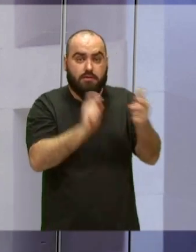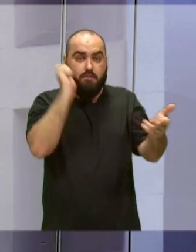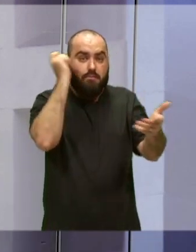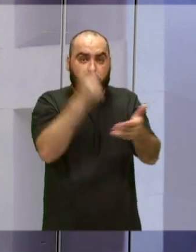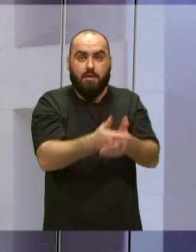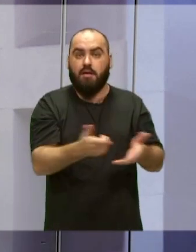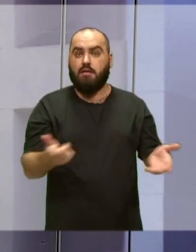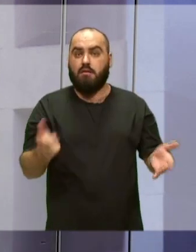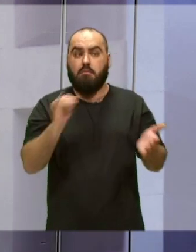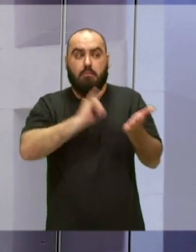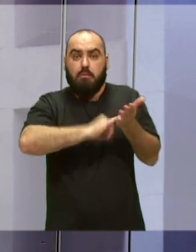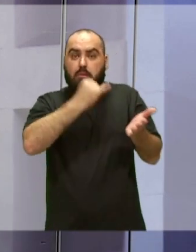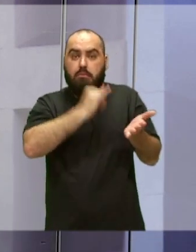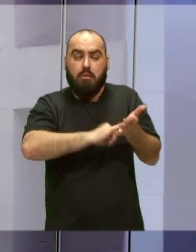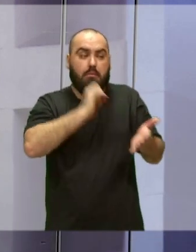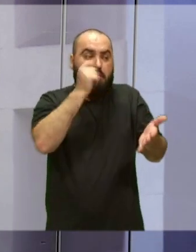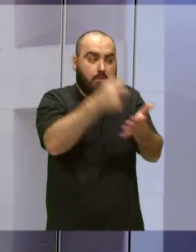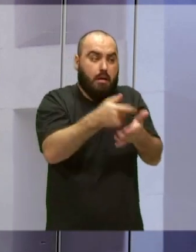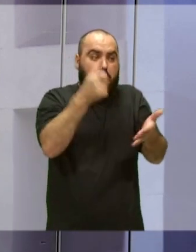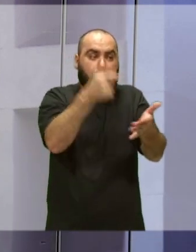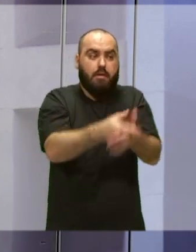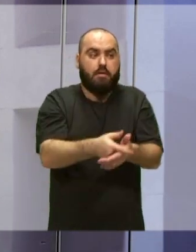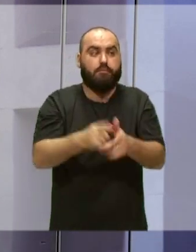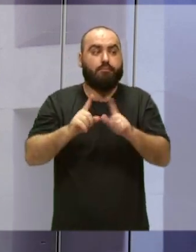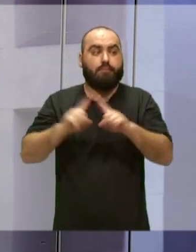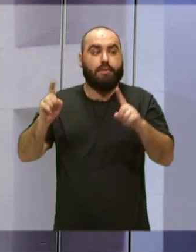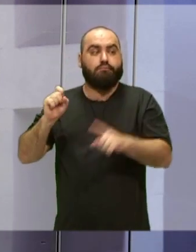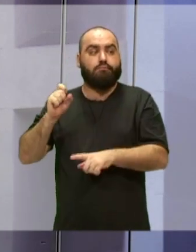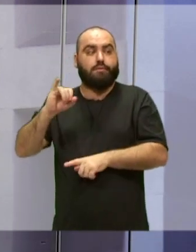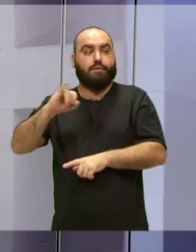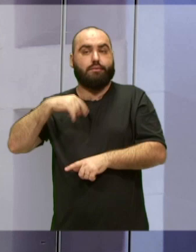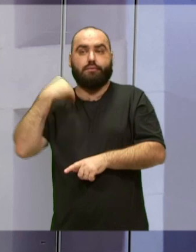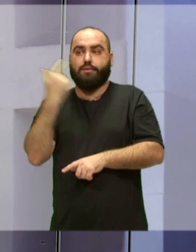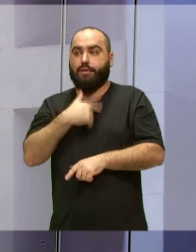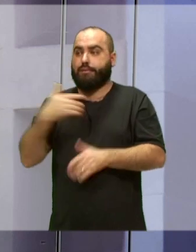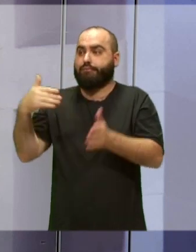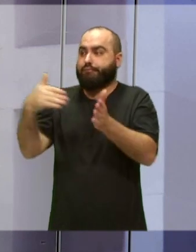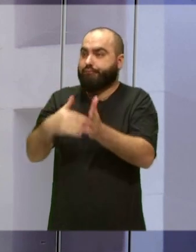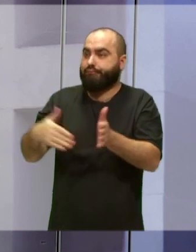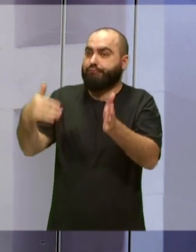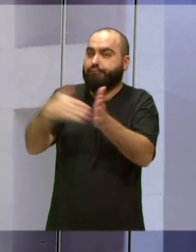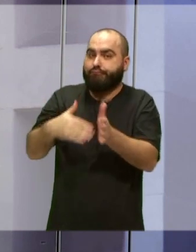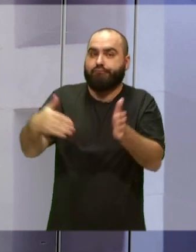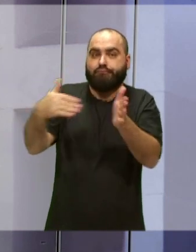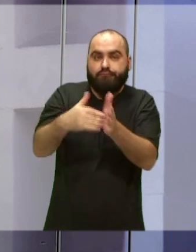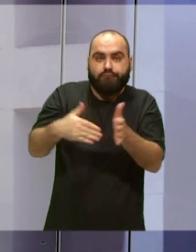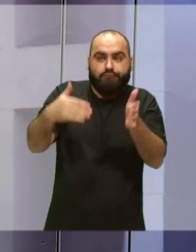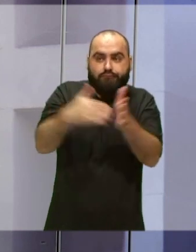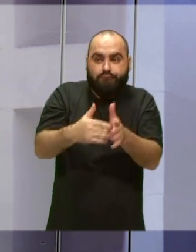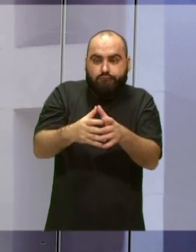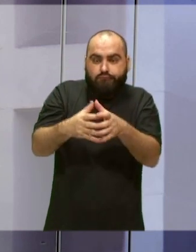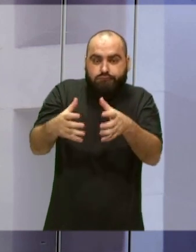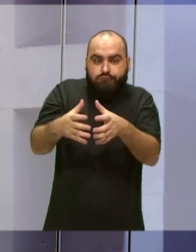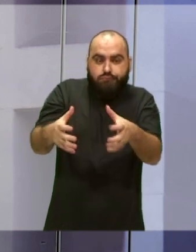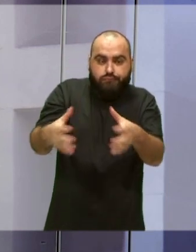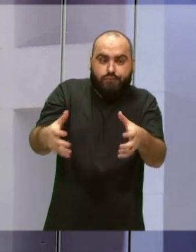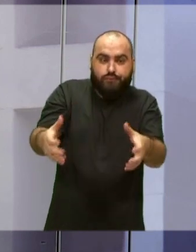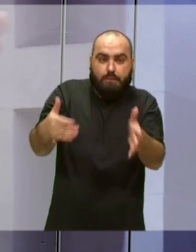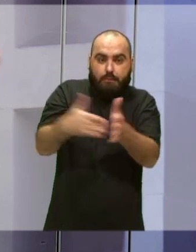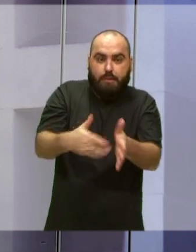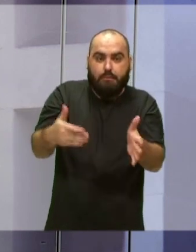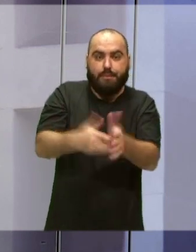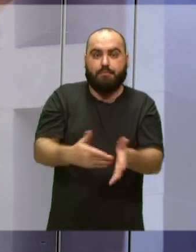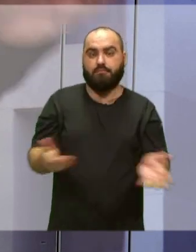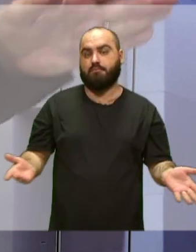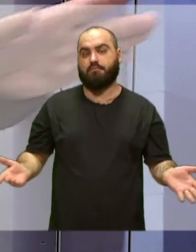isso e quando a gente fica limitando o crescimento urbano a expansão urbana A gente vai não